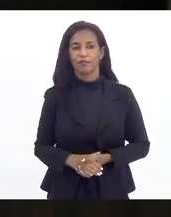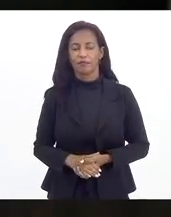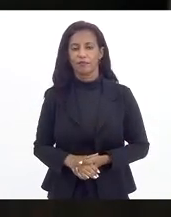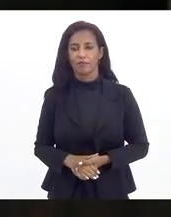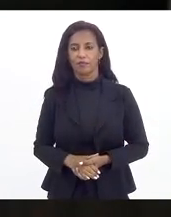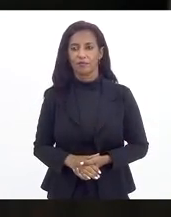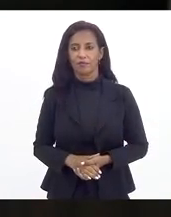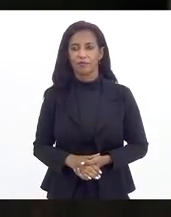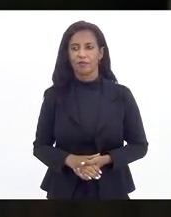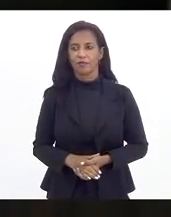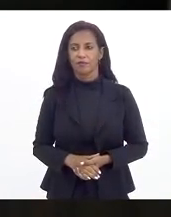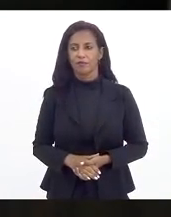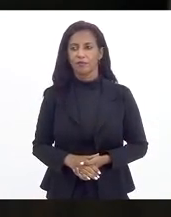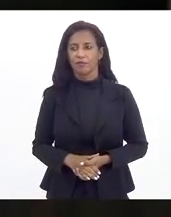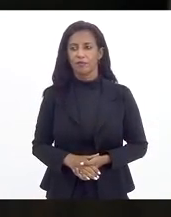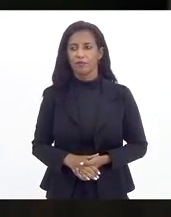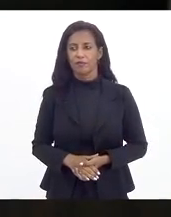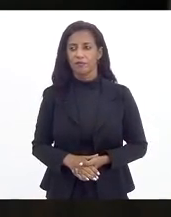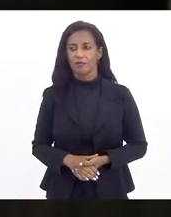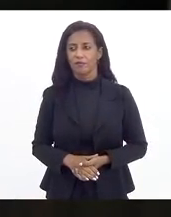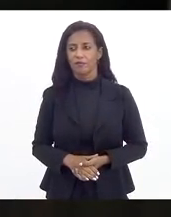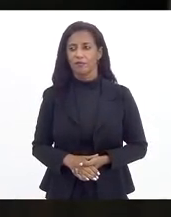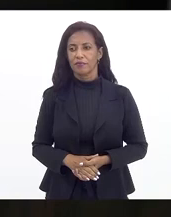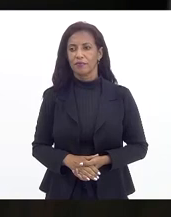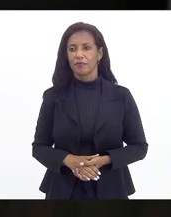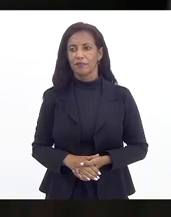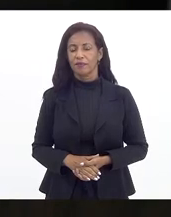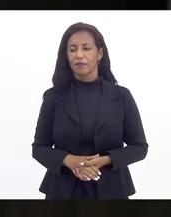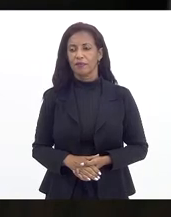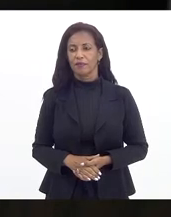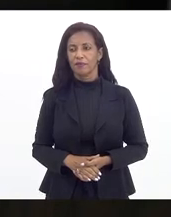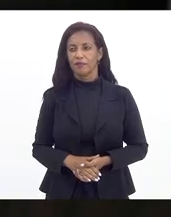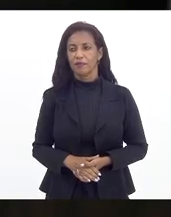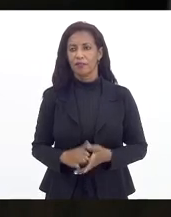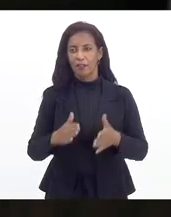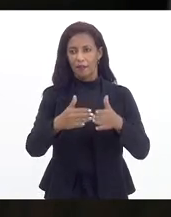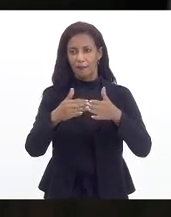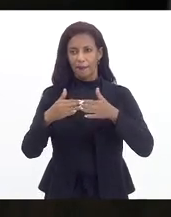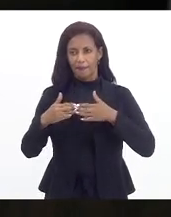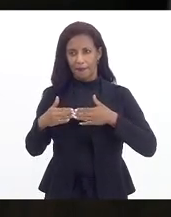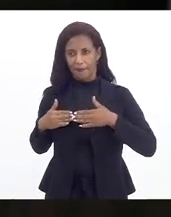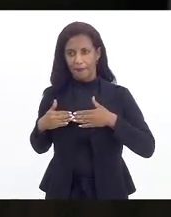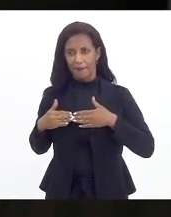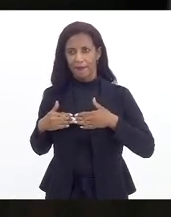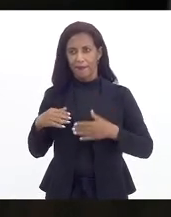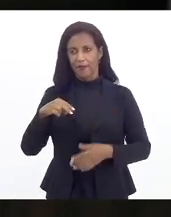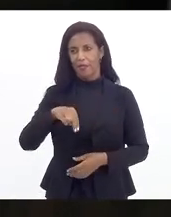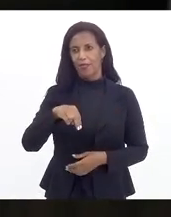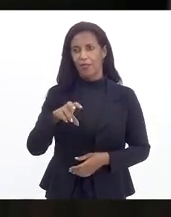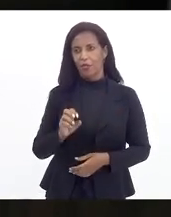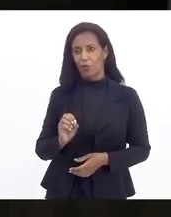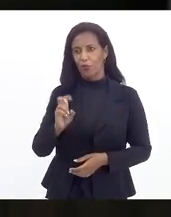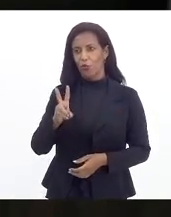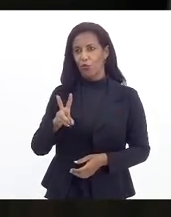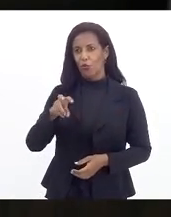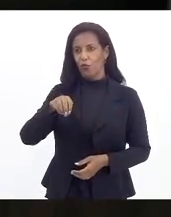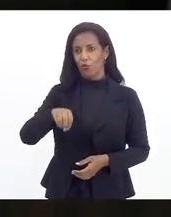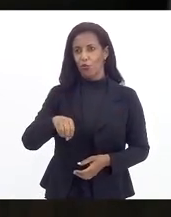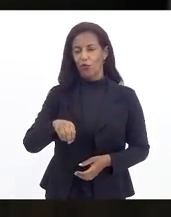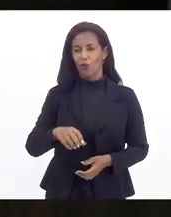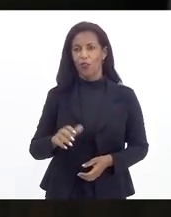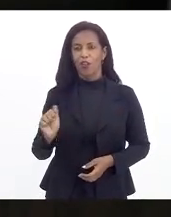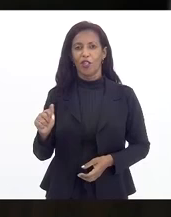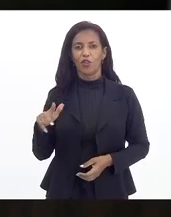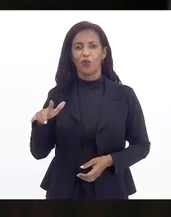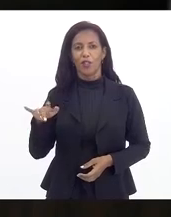aprovam, permaneçam como estão, aprovado, vai a promulgação com voto pela abstenção do novo e do